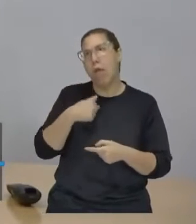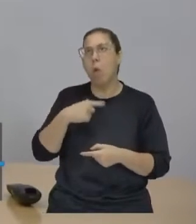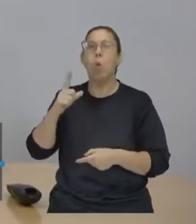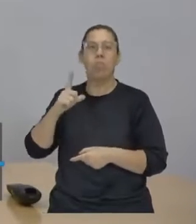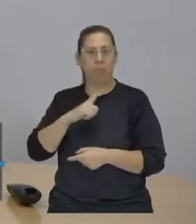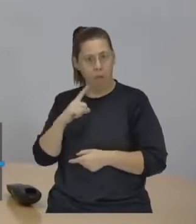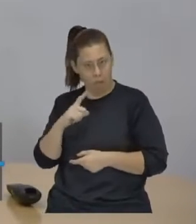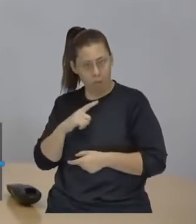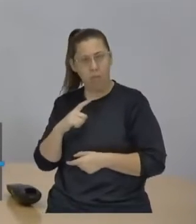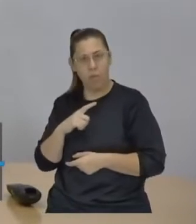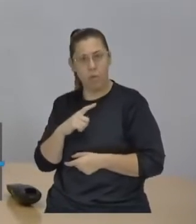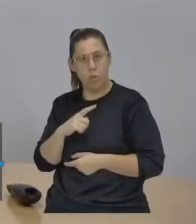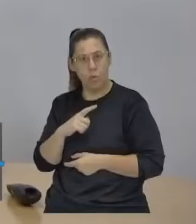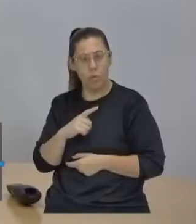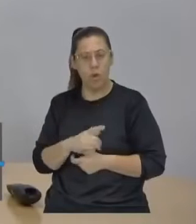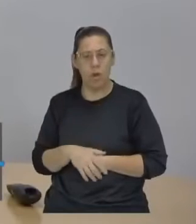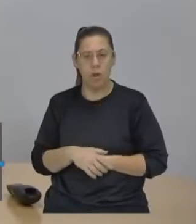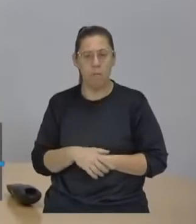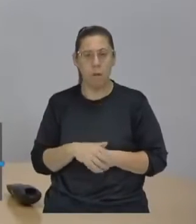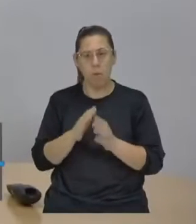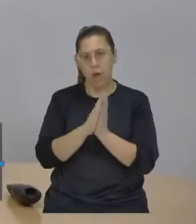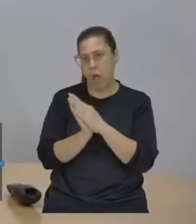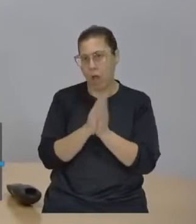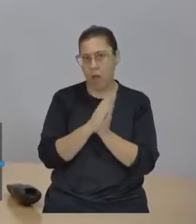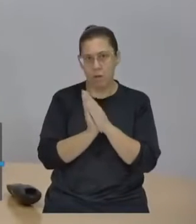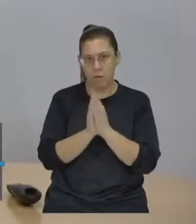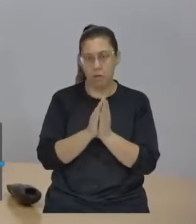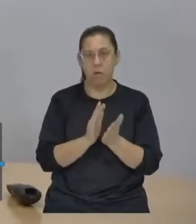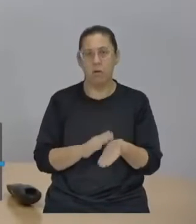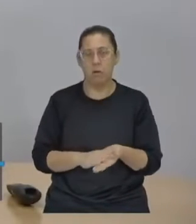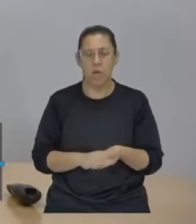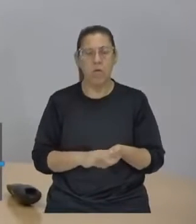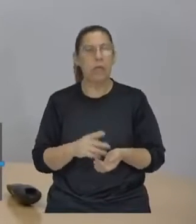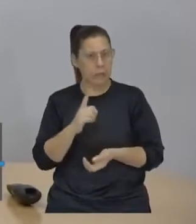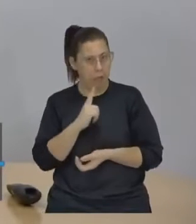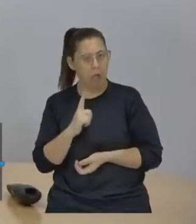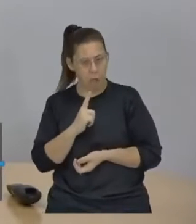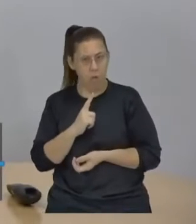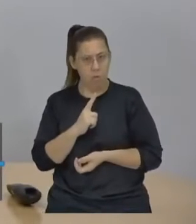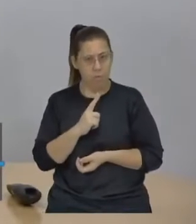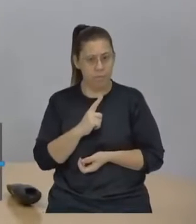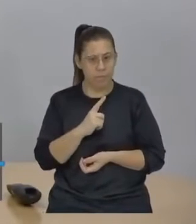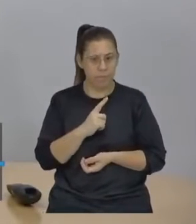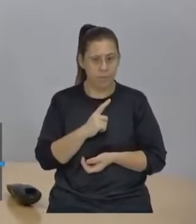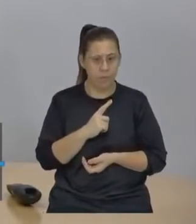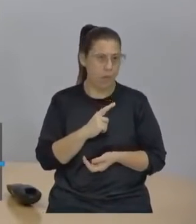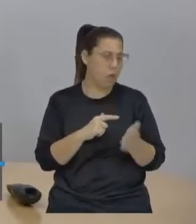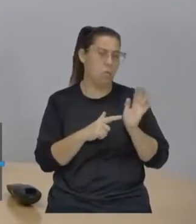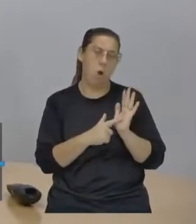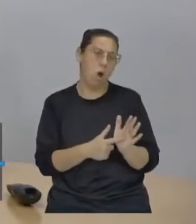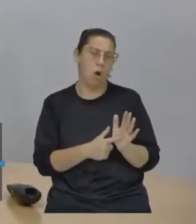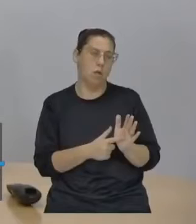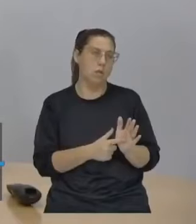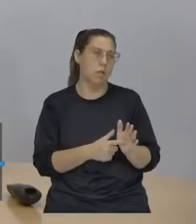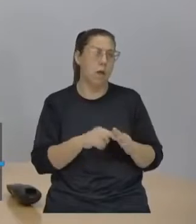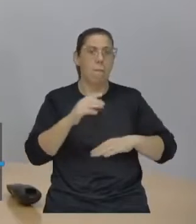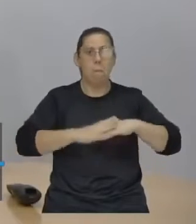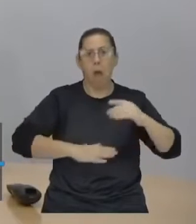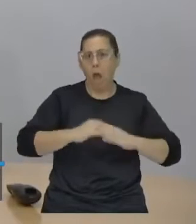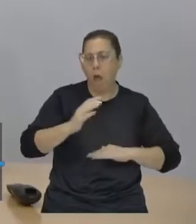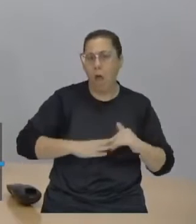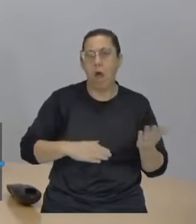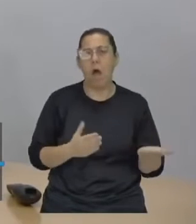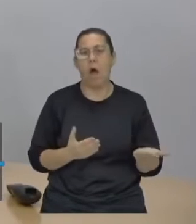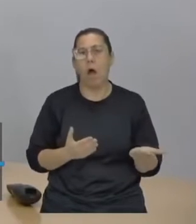tenho uma boneca, esse tenho, que é o verbo, ele não expressa nem ação,